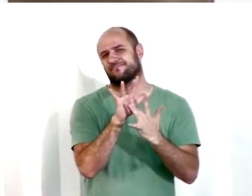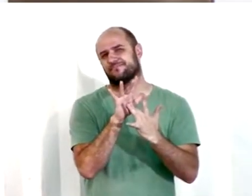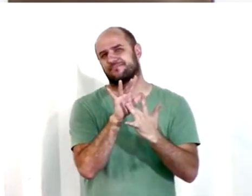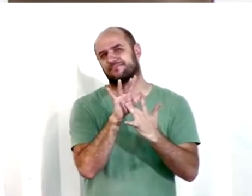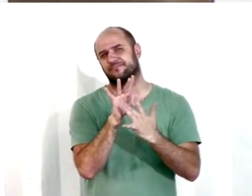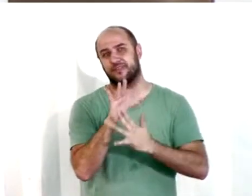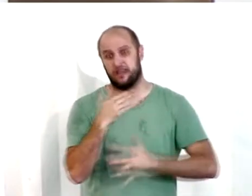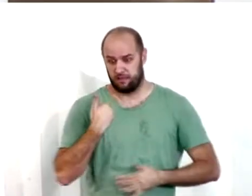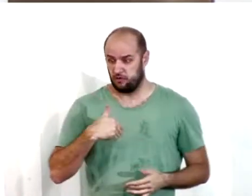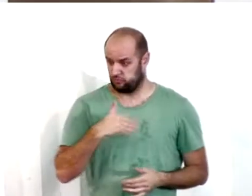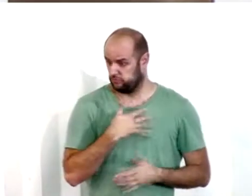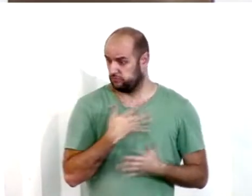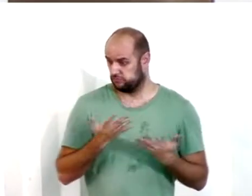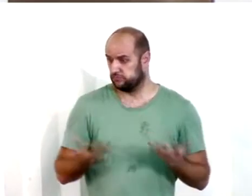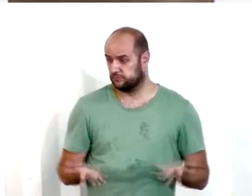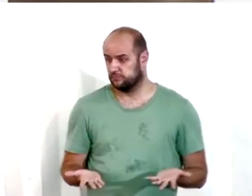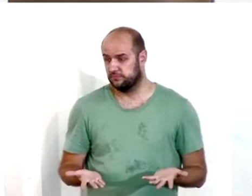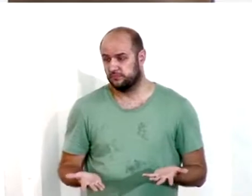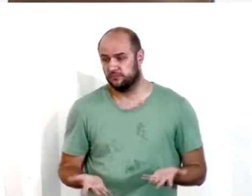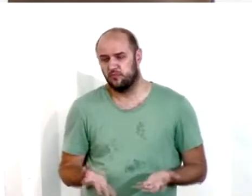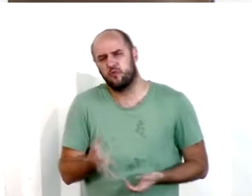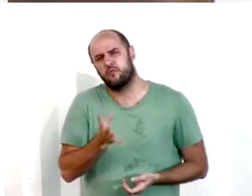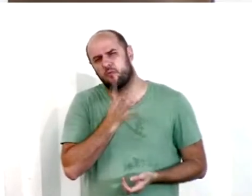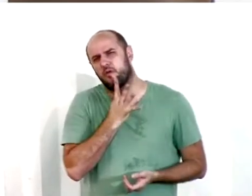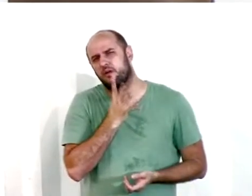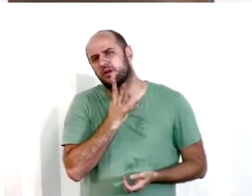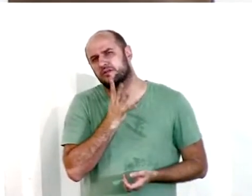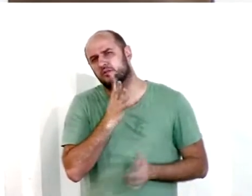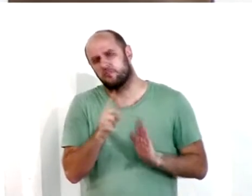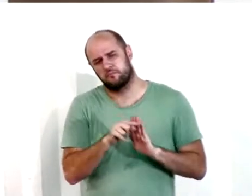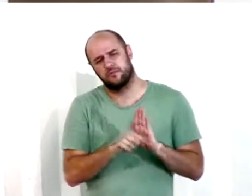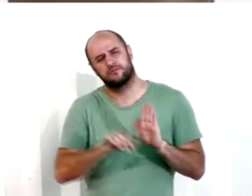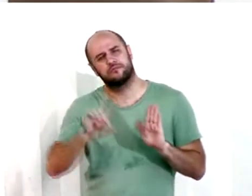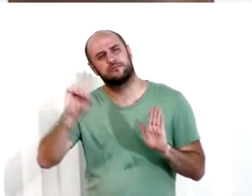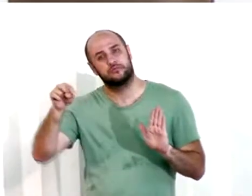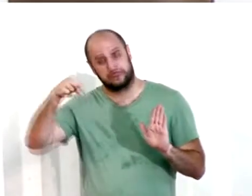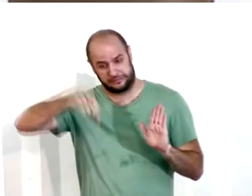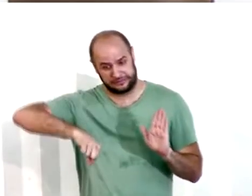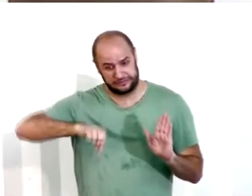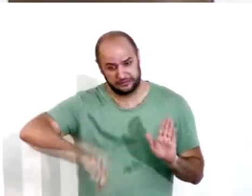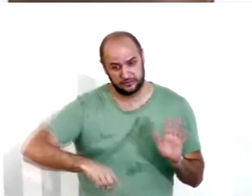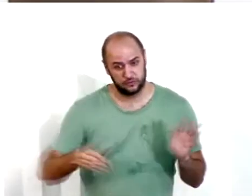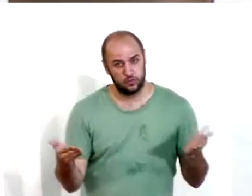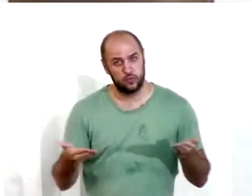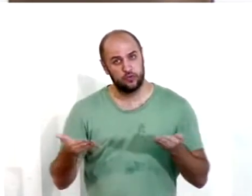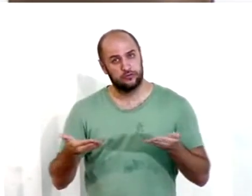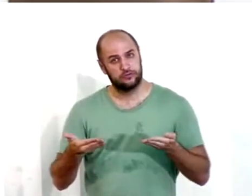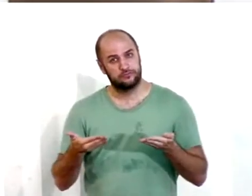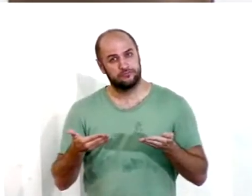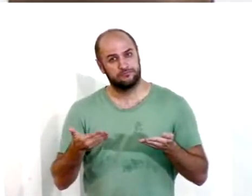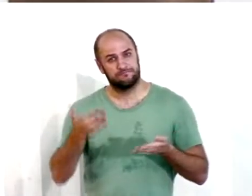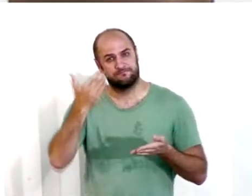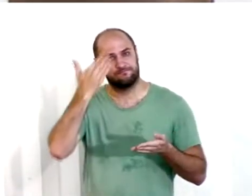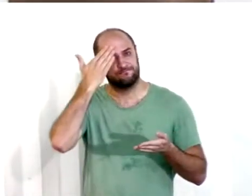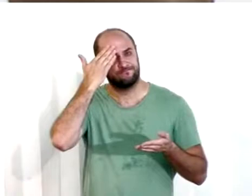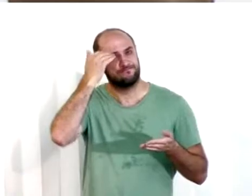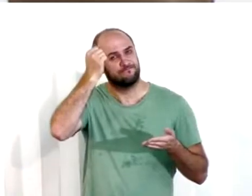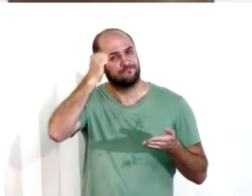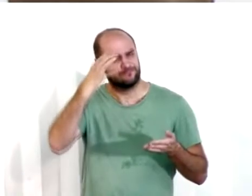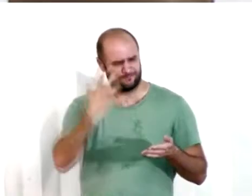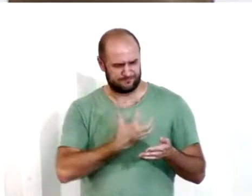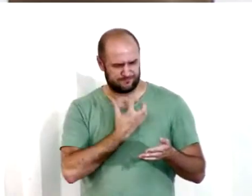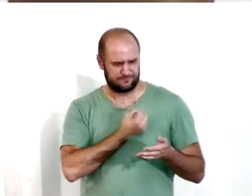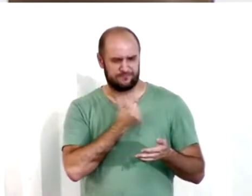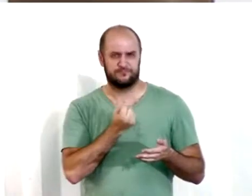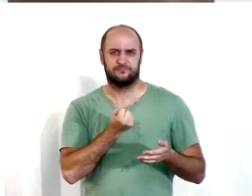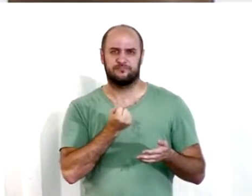Então nós podemos conhecer o plano de Deus aqui e saber da realização